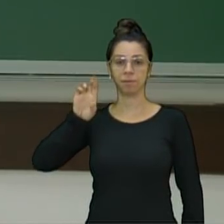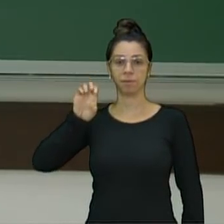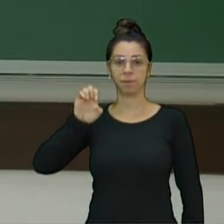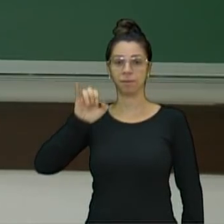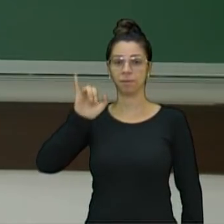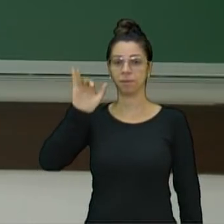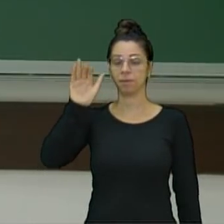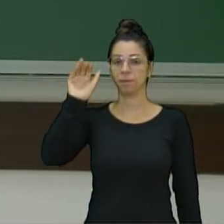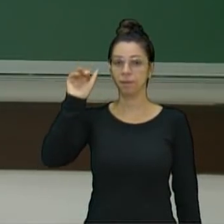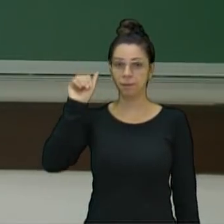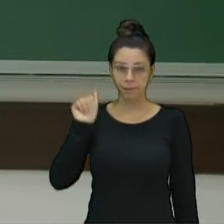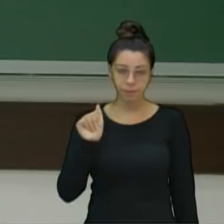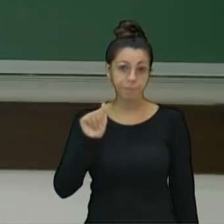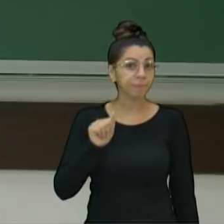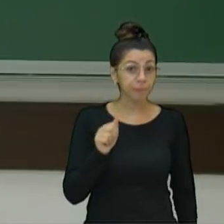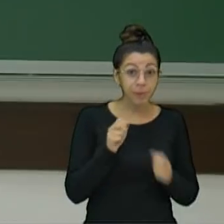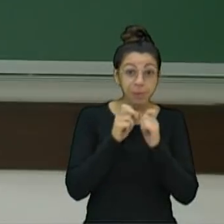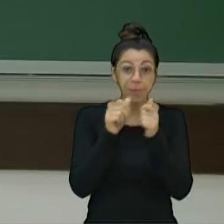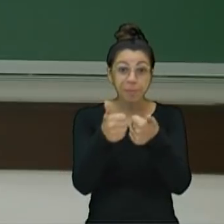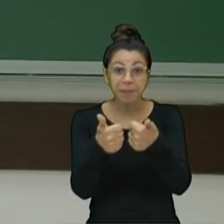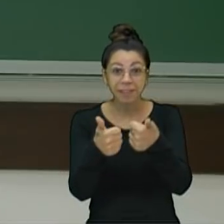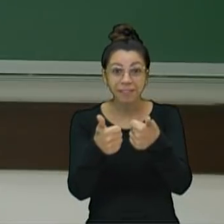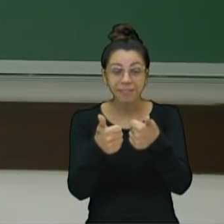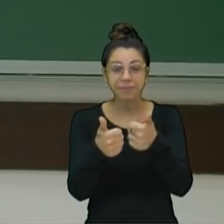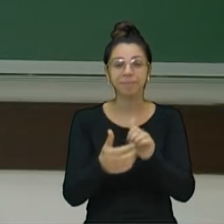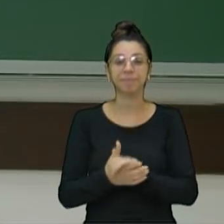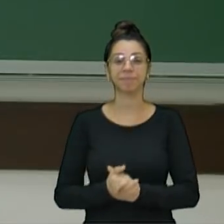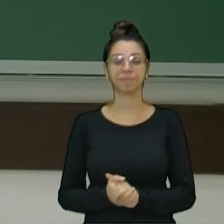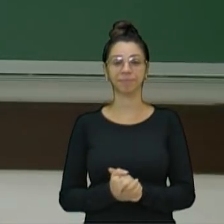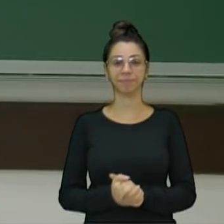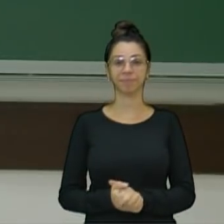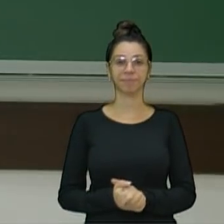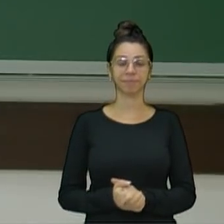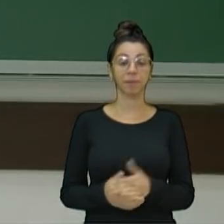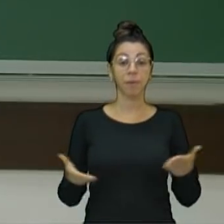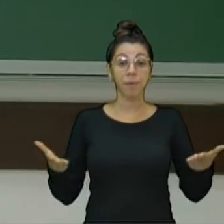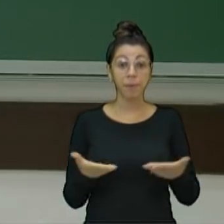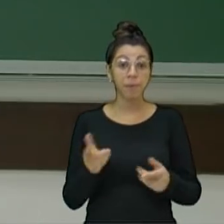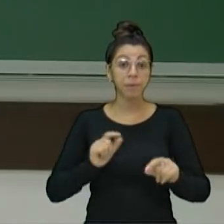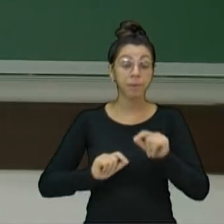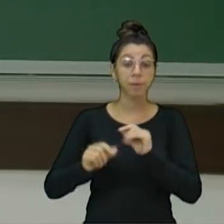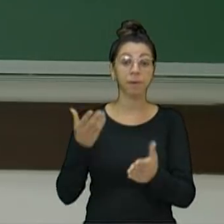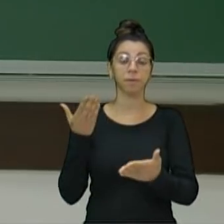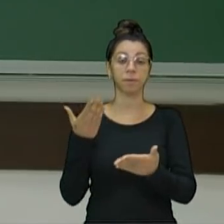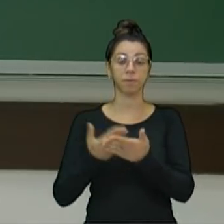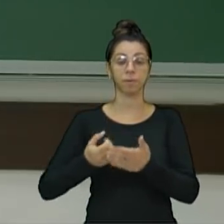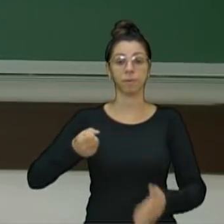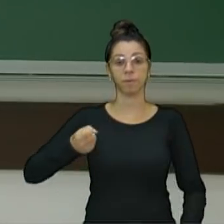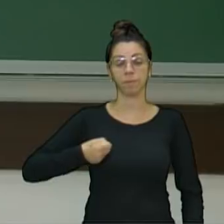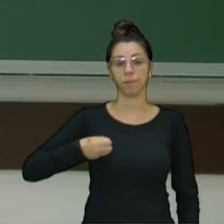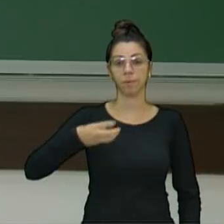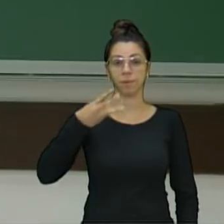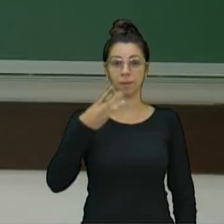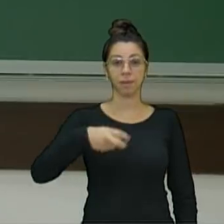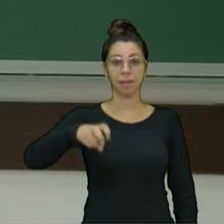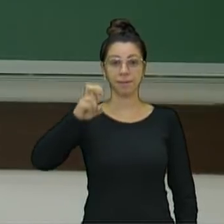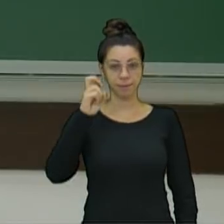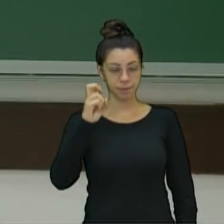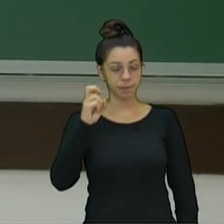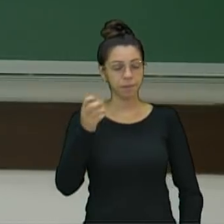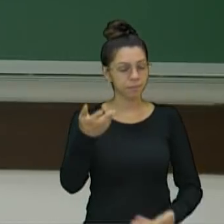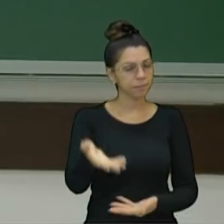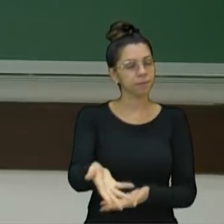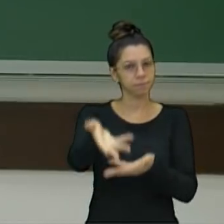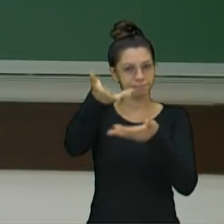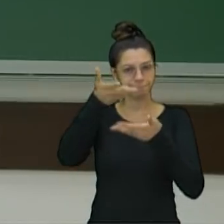class. Today is our English class number 35. Hoje então é a nossa aula 35. Vocês são muito